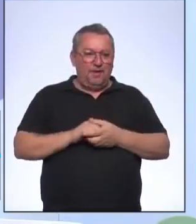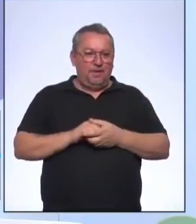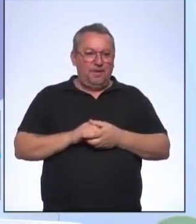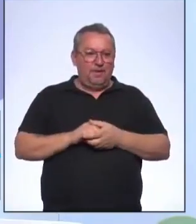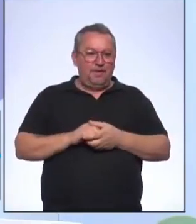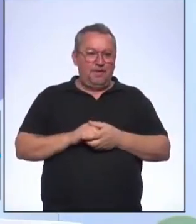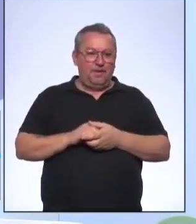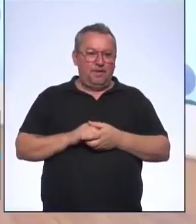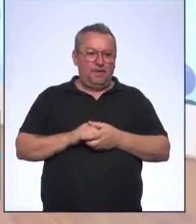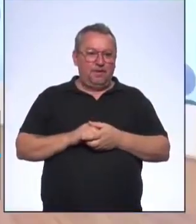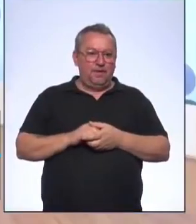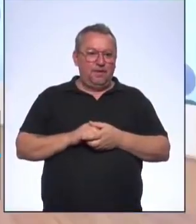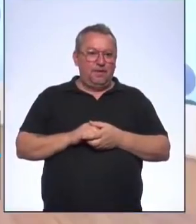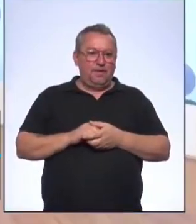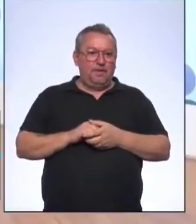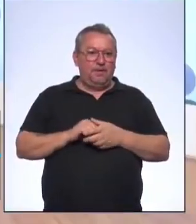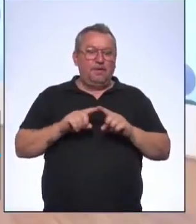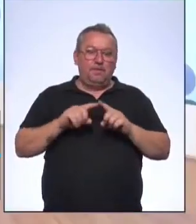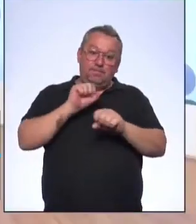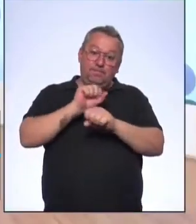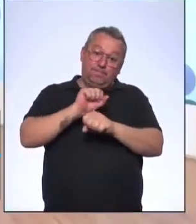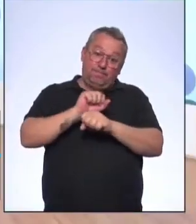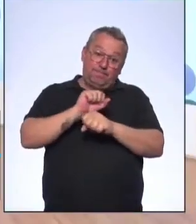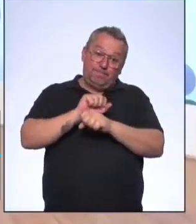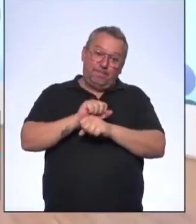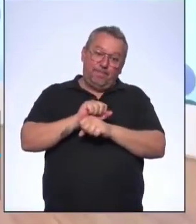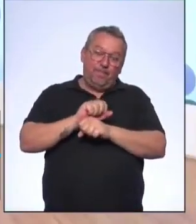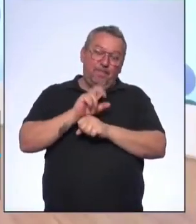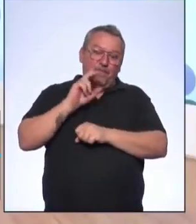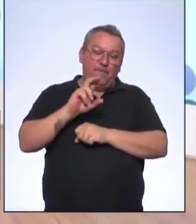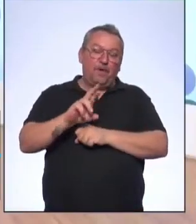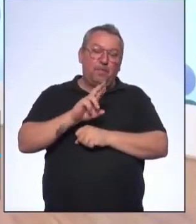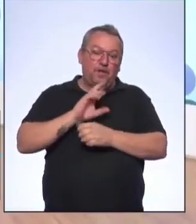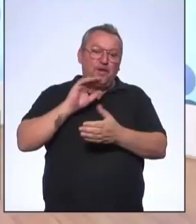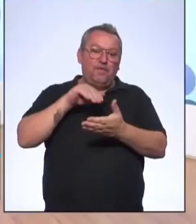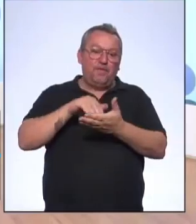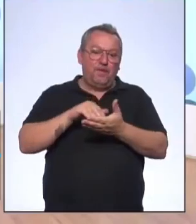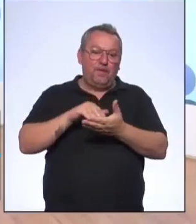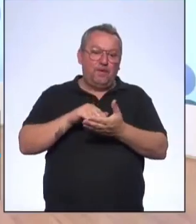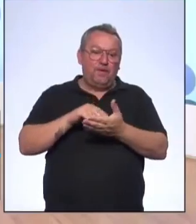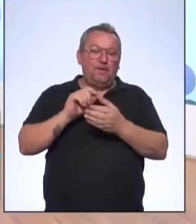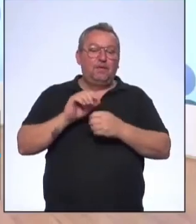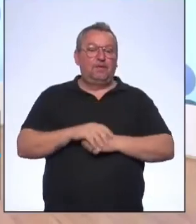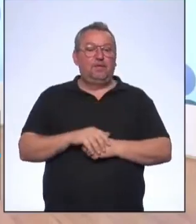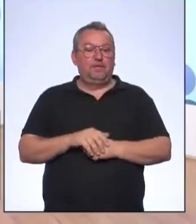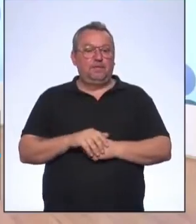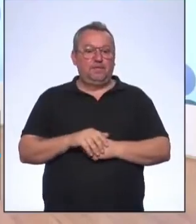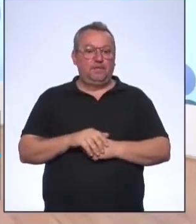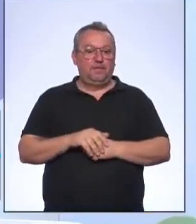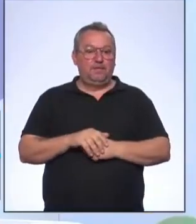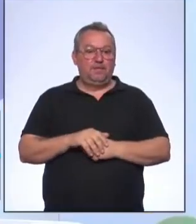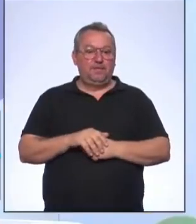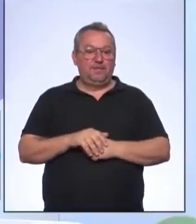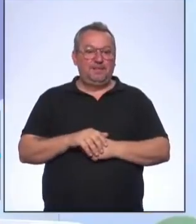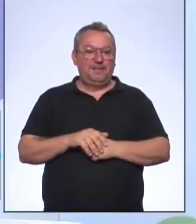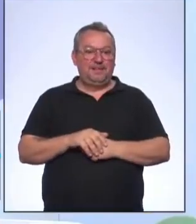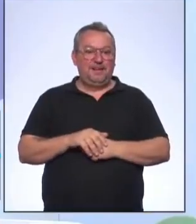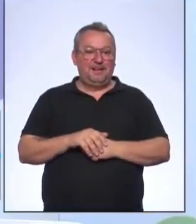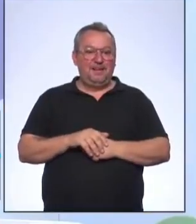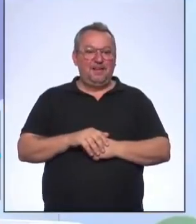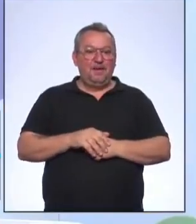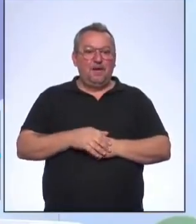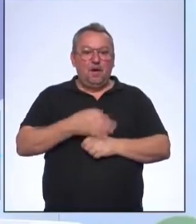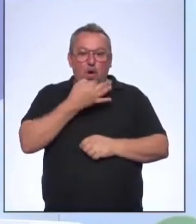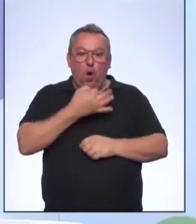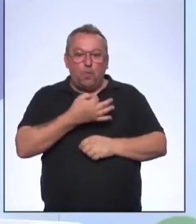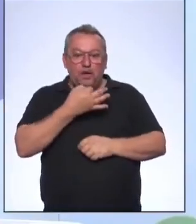respondeu, né? Não. Estou esperando. Vamos responder lá no final. Tá bom. Então, pode voltar. Aê. Opinativo,